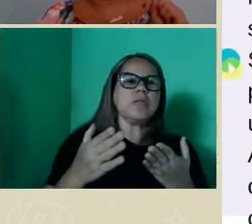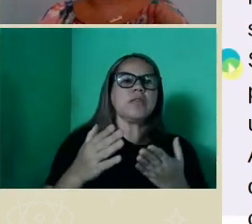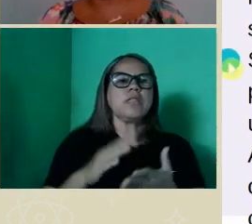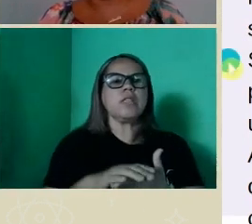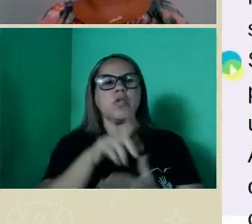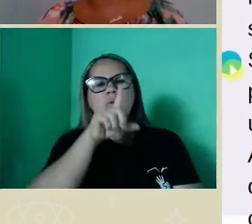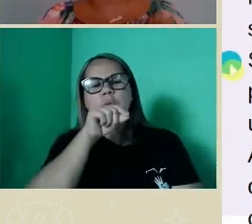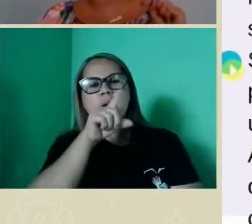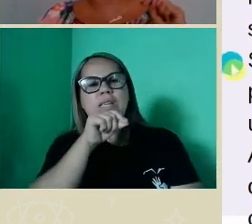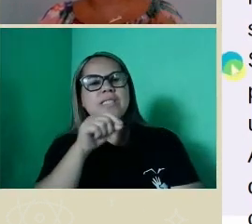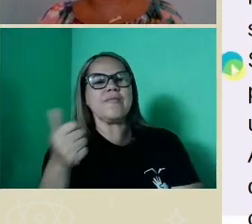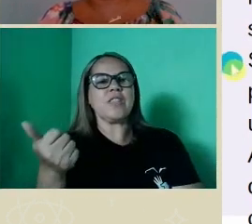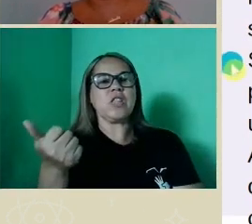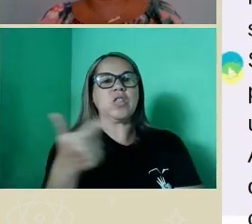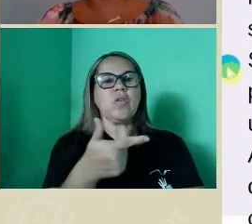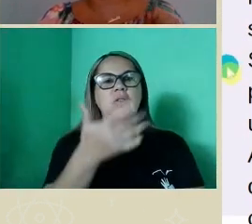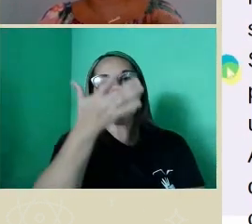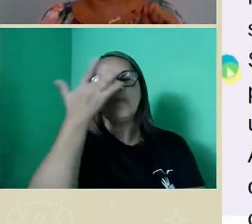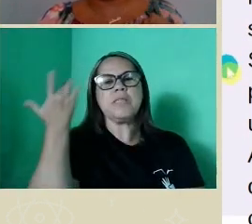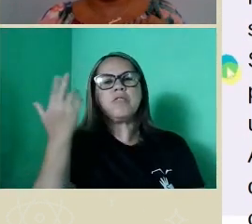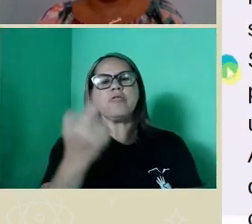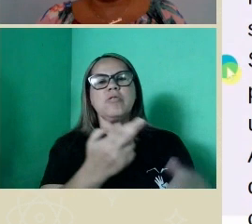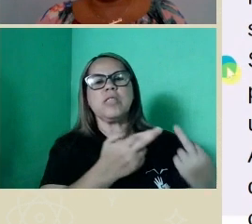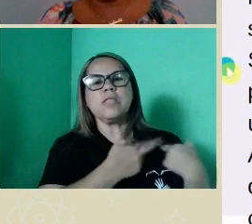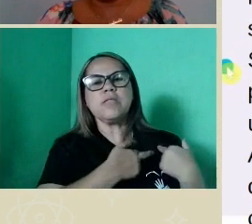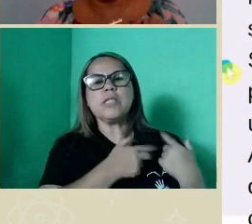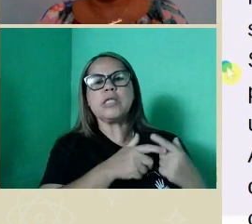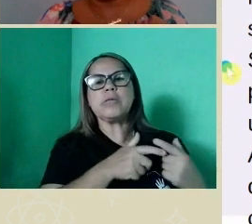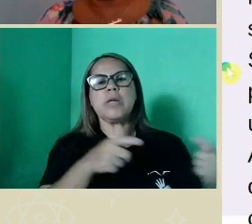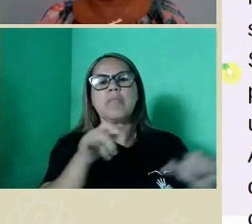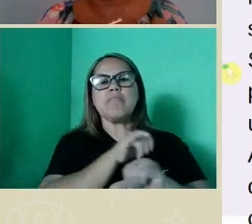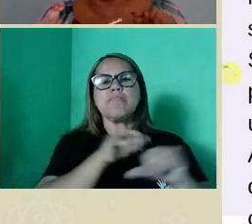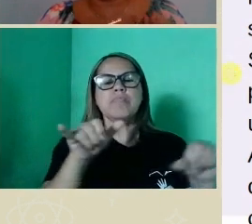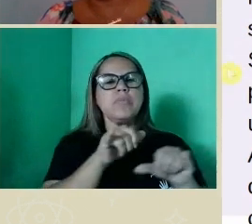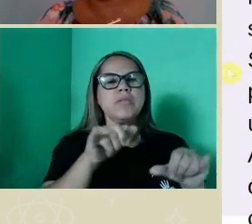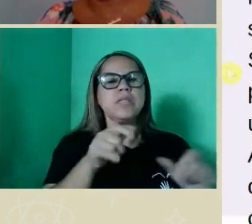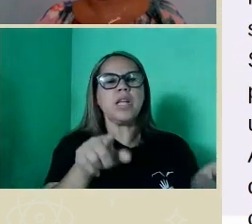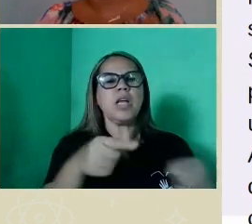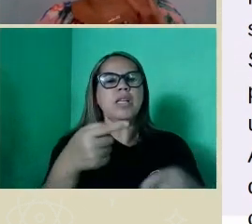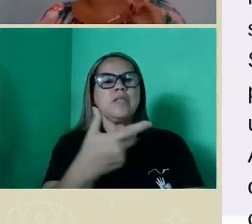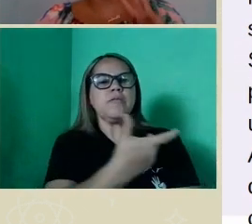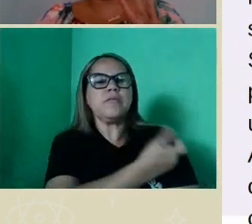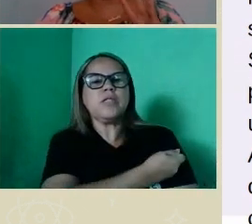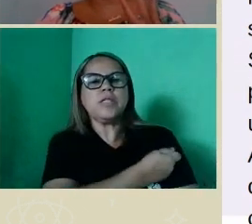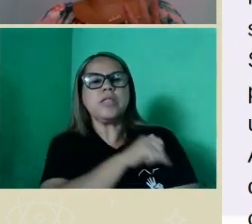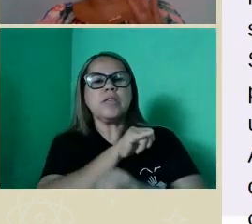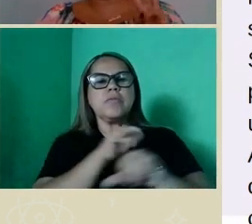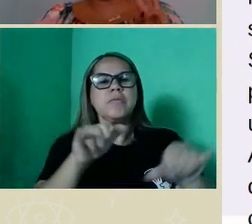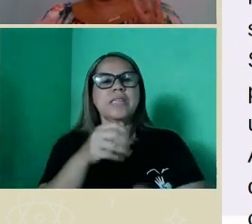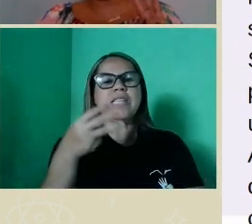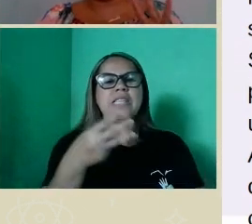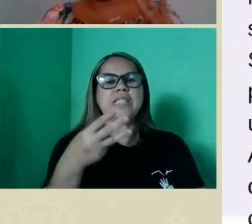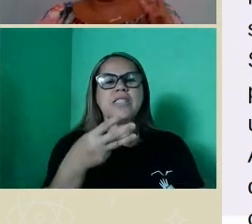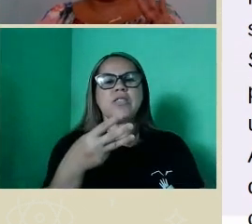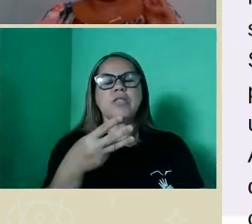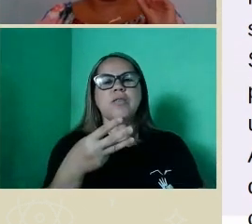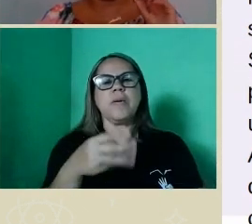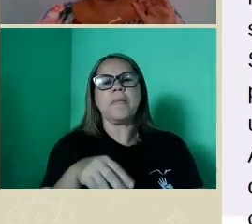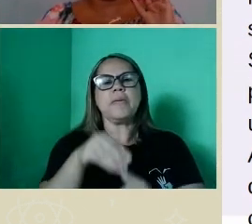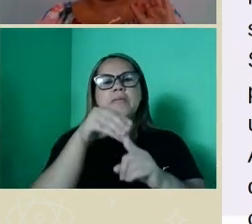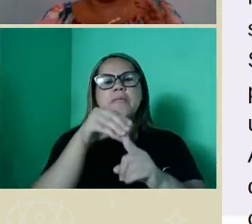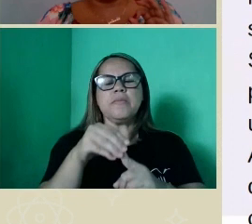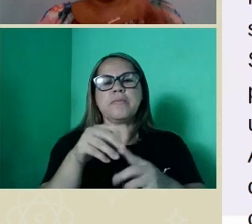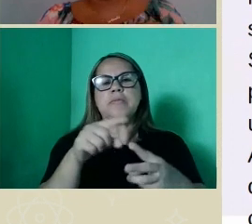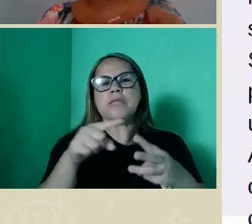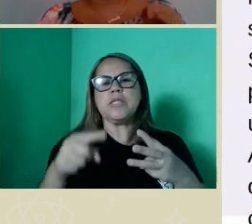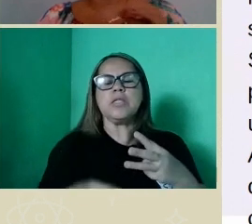doze pessoas são responsáveis de na maior parte da propaganda anti-vacunas publicada em três de os principais meios de comunicação